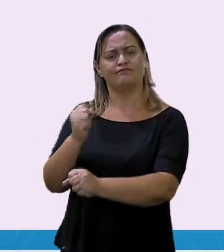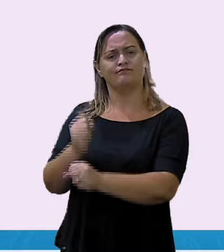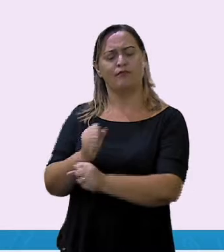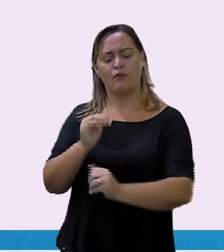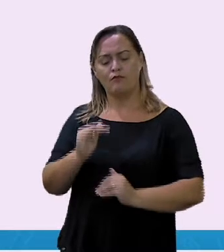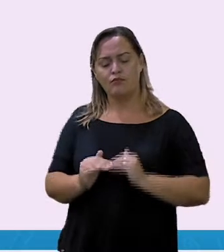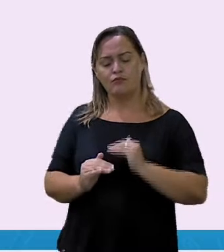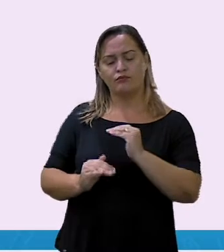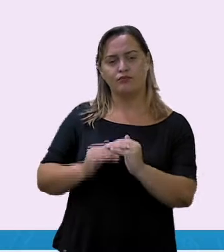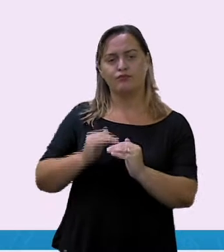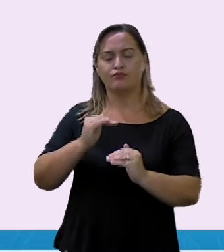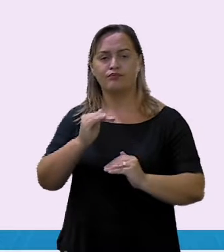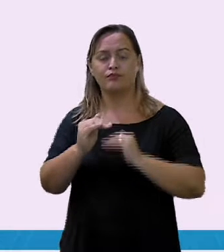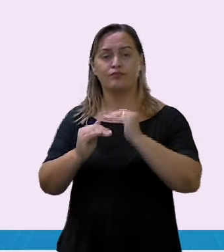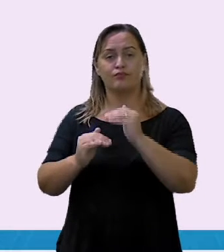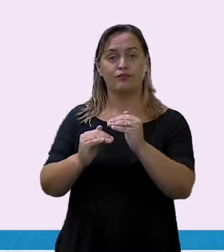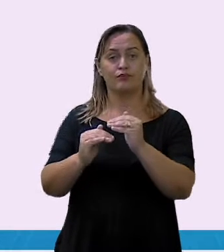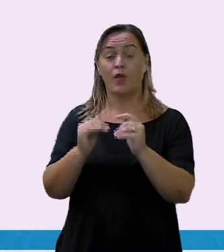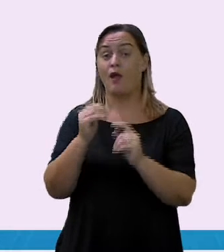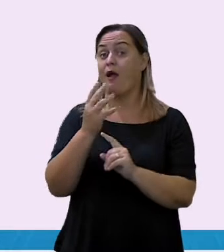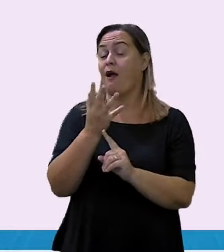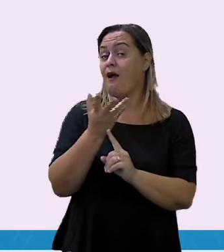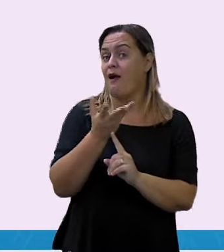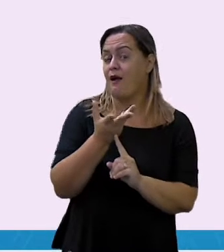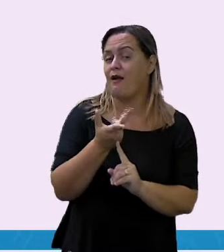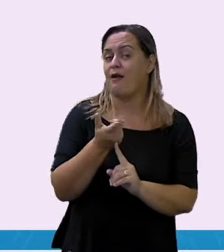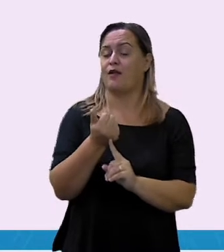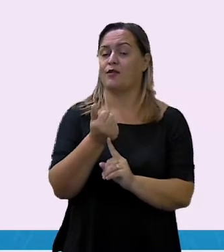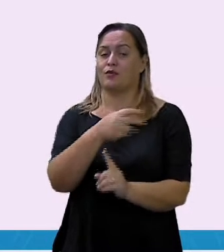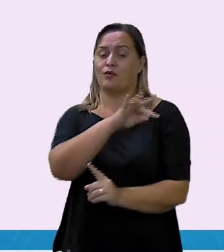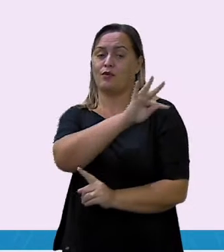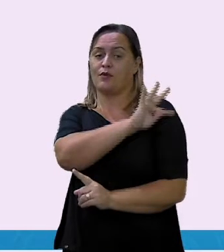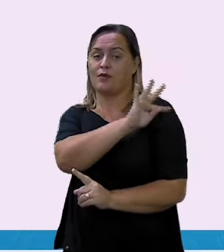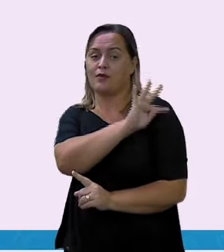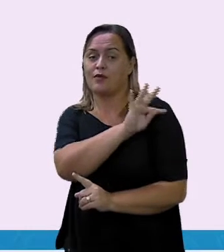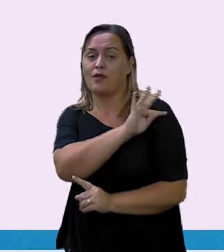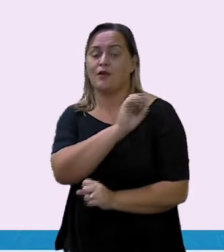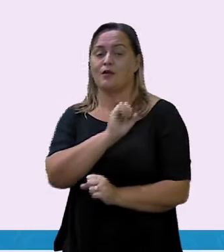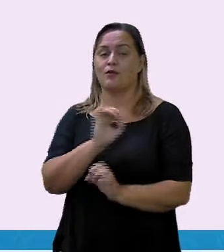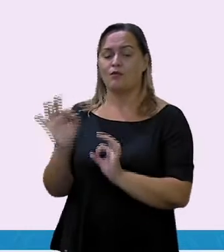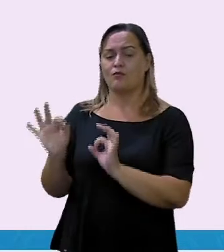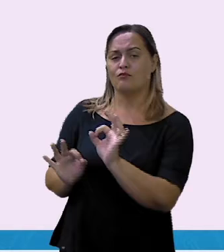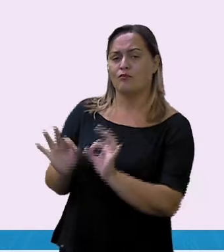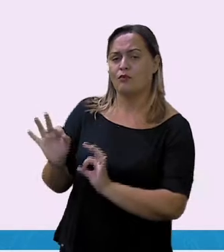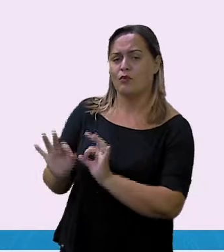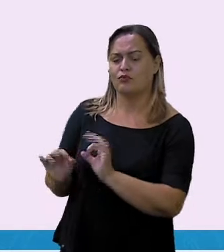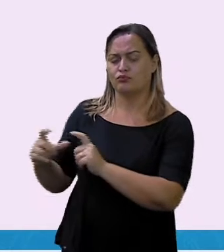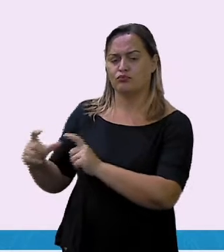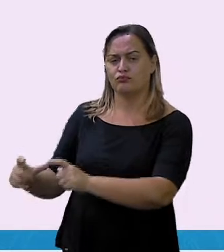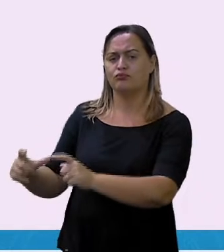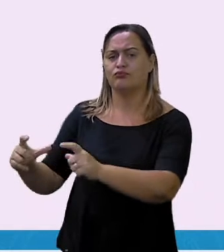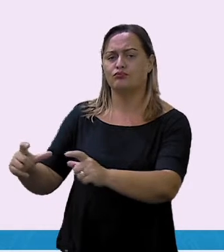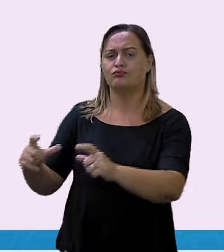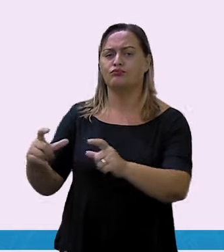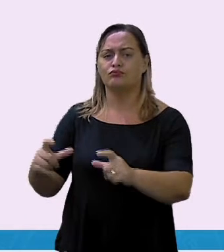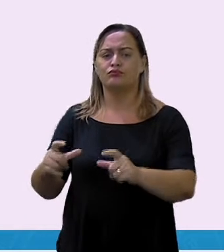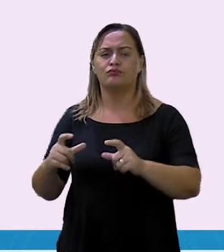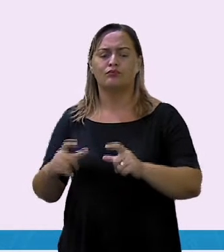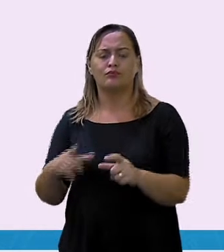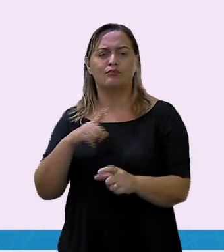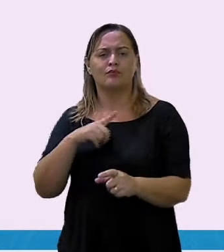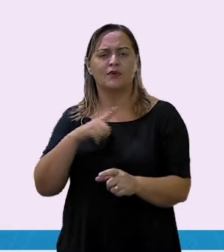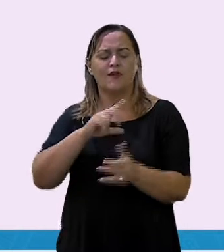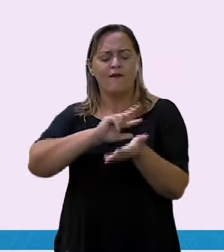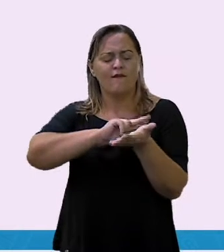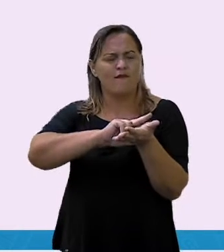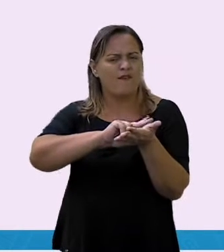processo artístico e técnico que envolve a elaboração de espaços organizados e criativos para abrigar